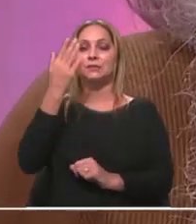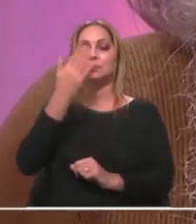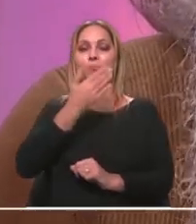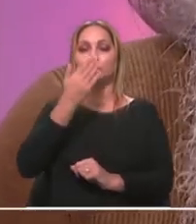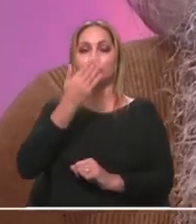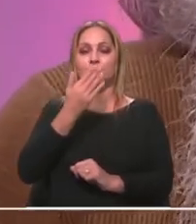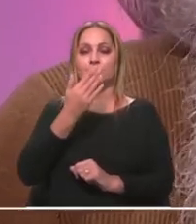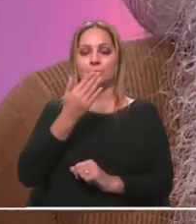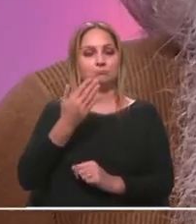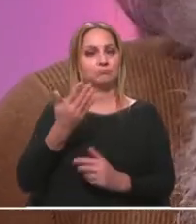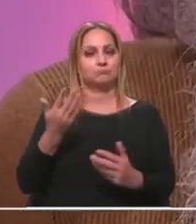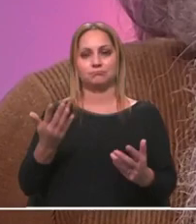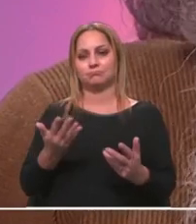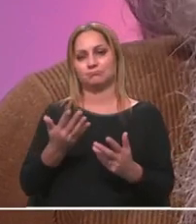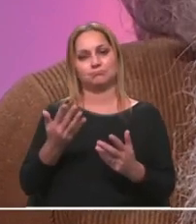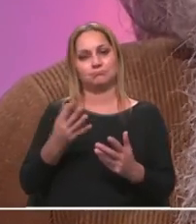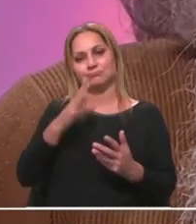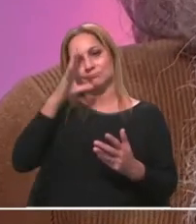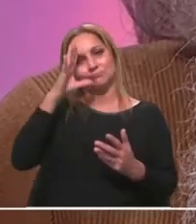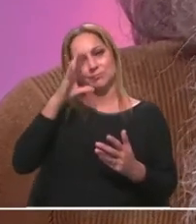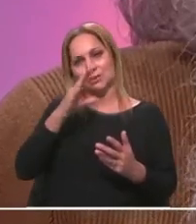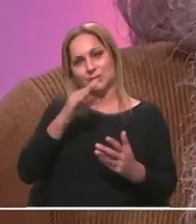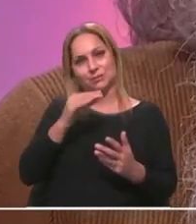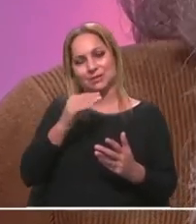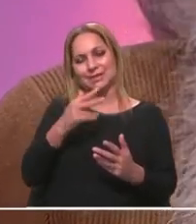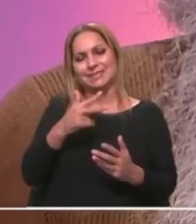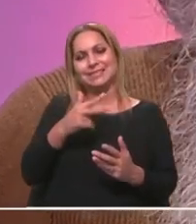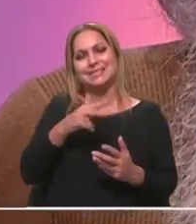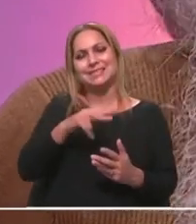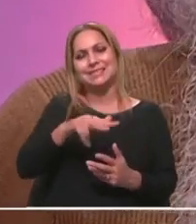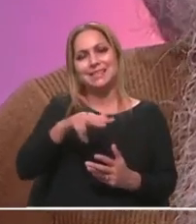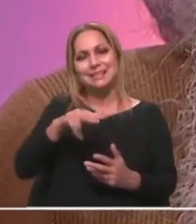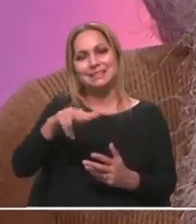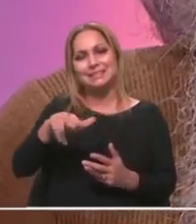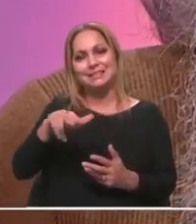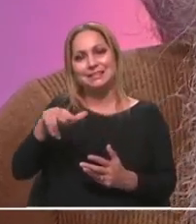quando não faço ideia mas são às centenas são as centenas por dia por dia por dia